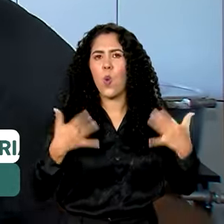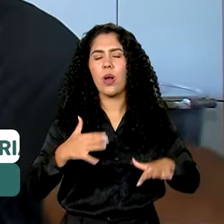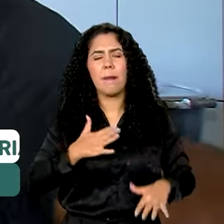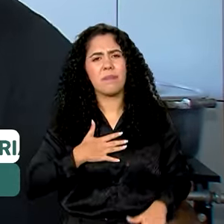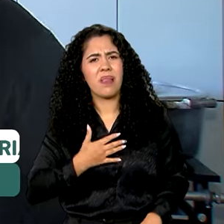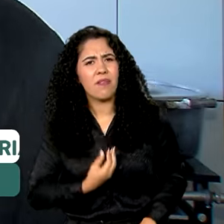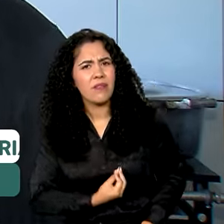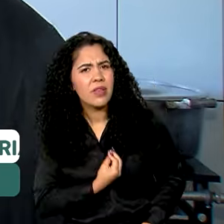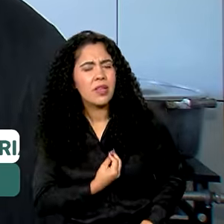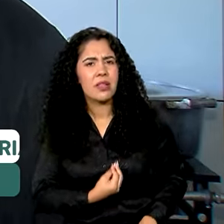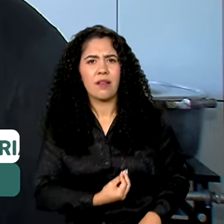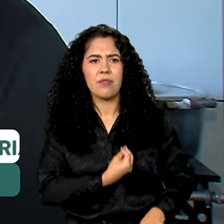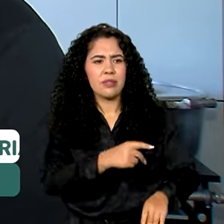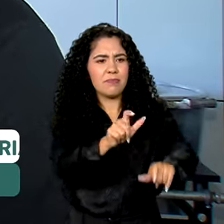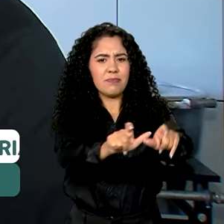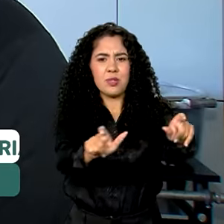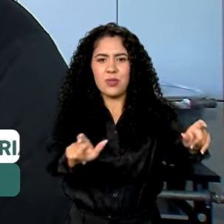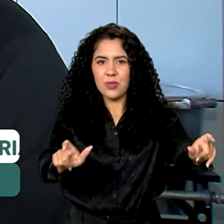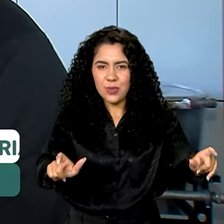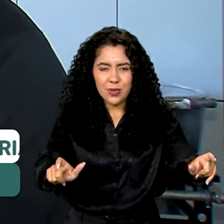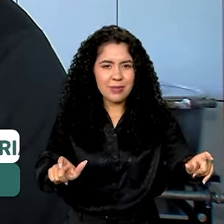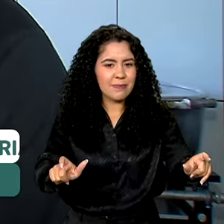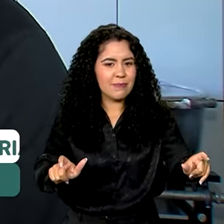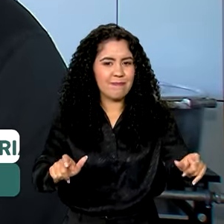na vida das pessoas aqui. Então, assim,